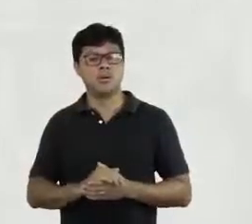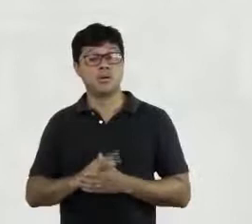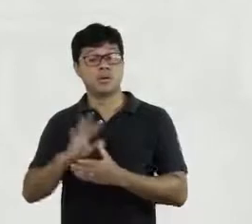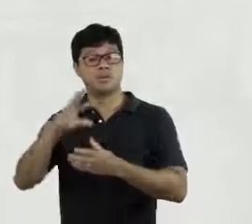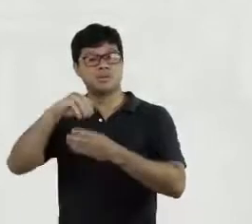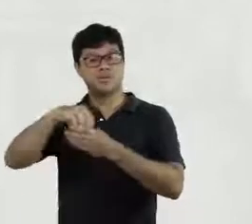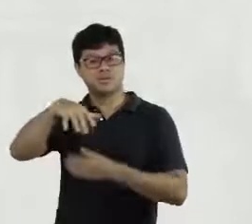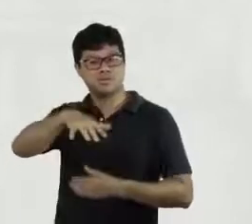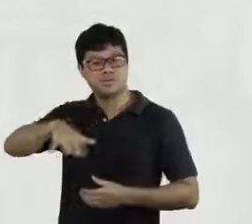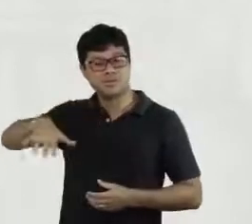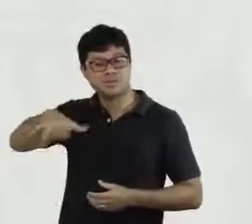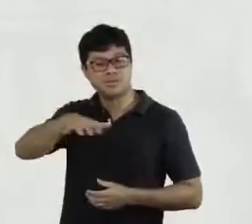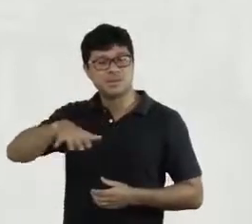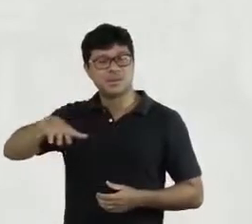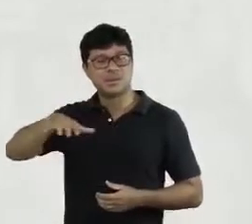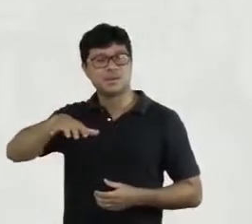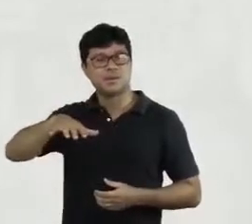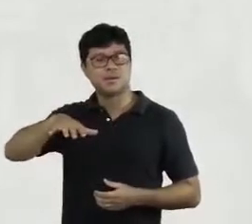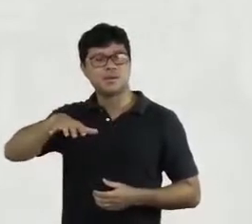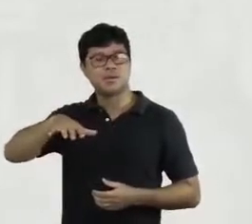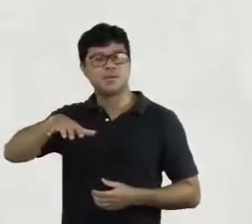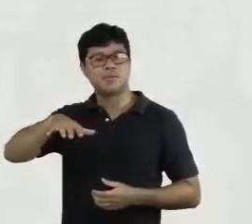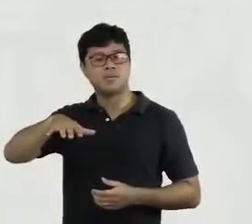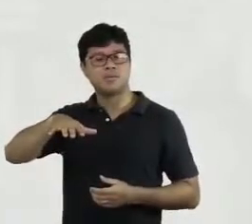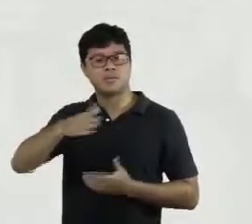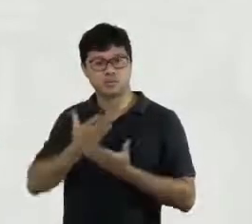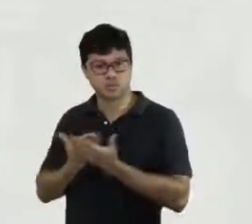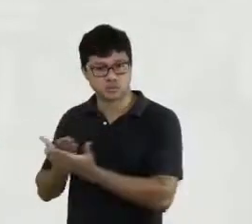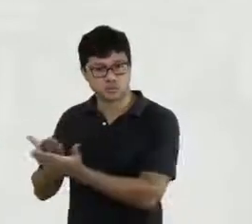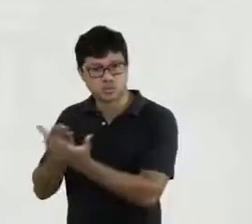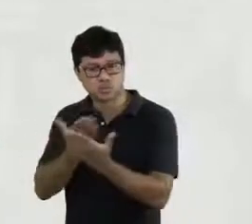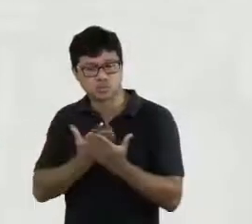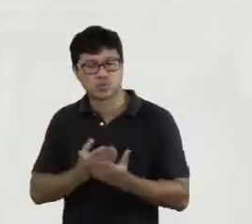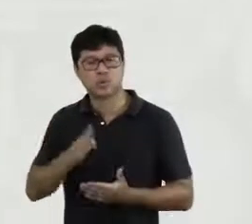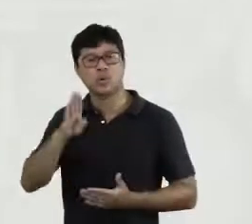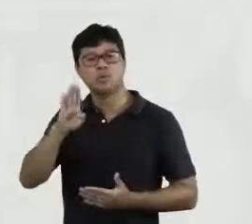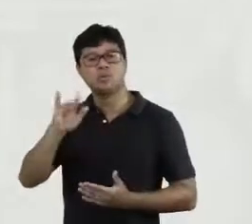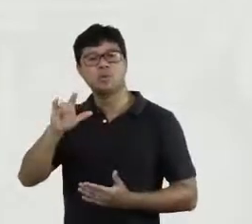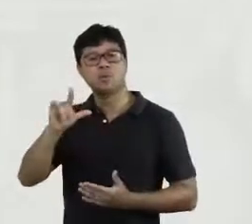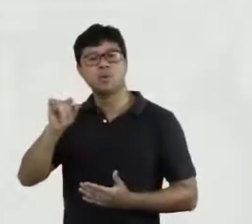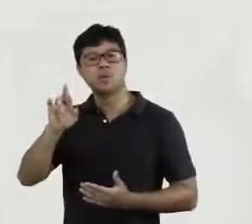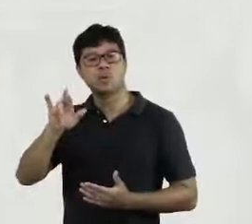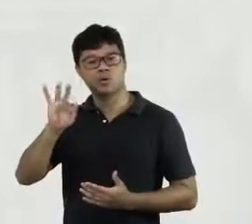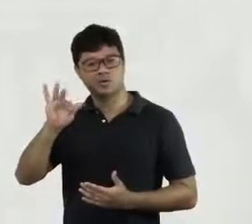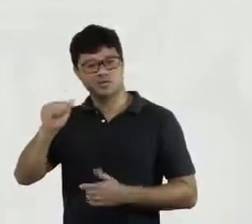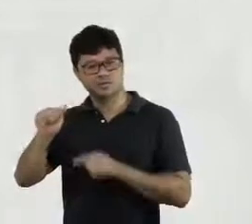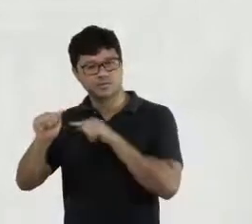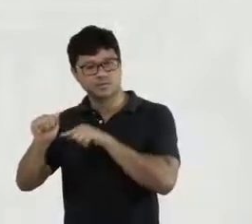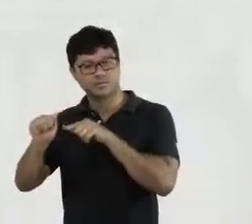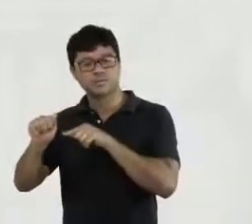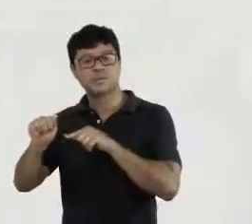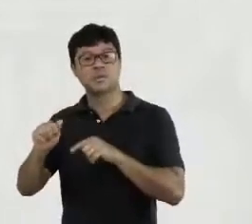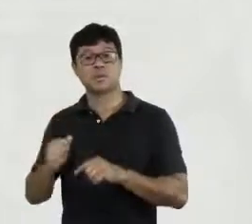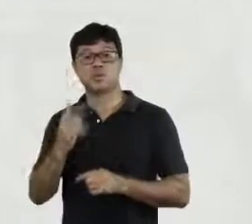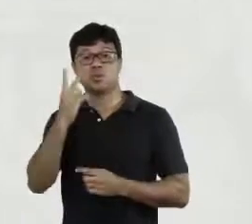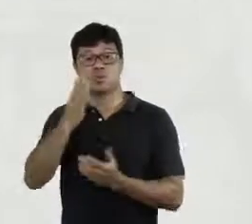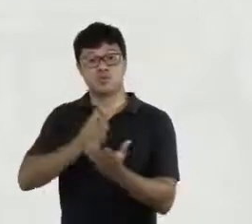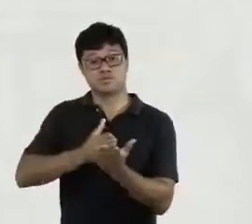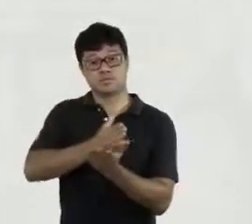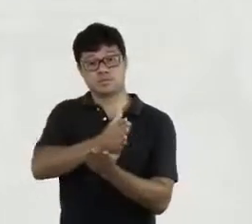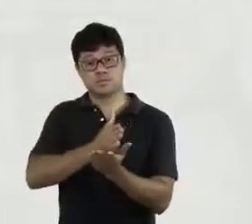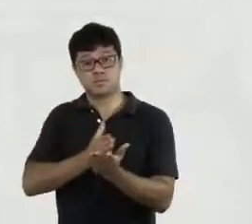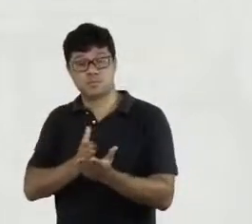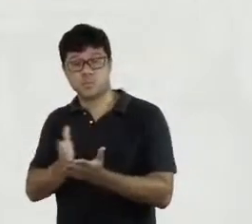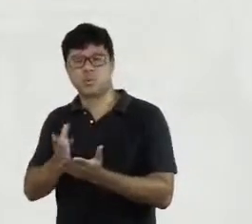dentro do universo do campo dos estudos da bibliografia, duas vertentes ou